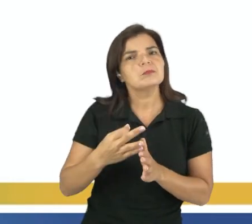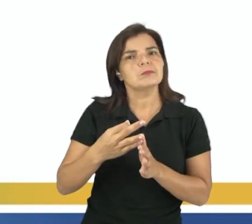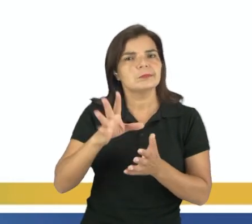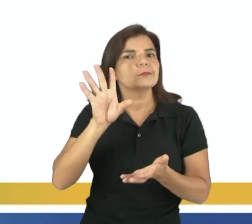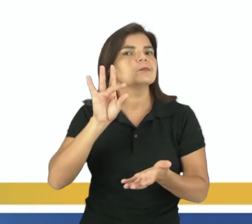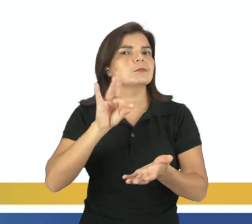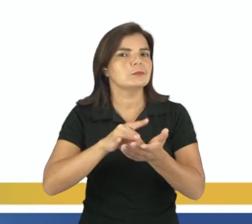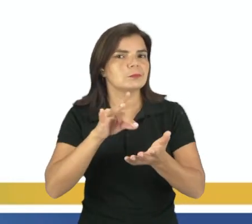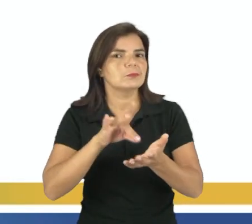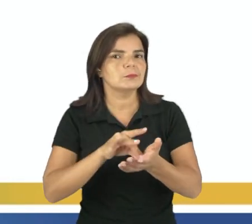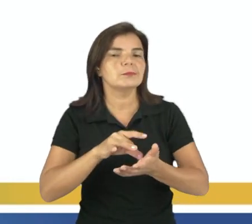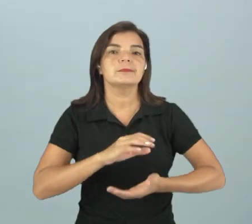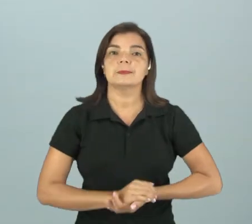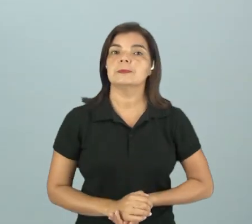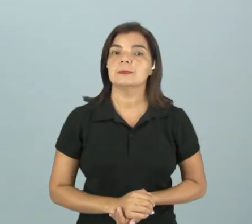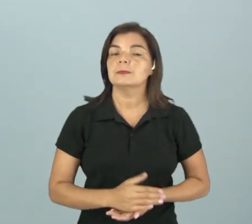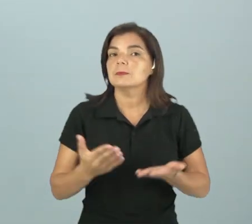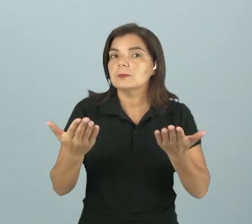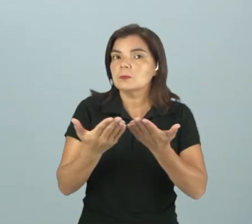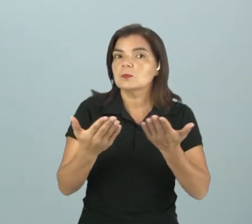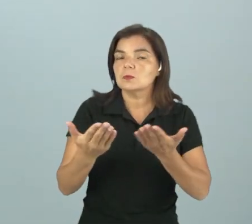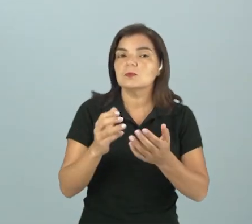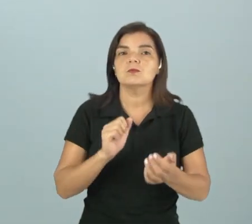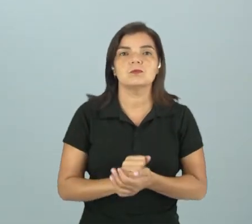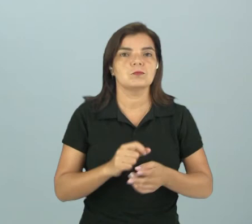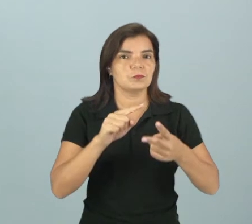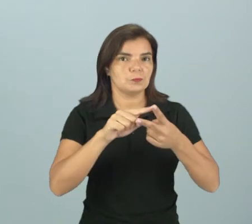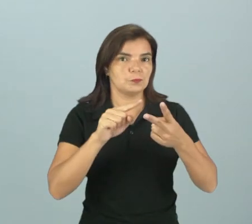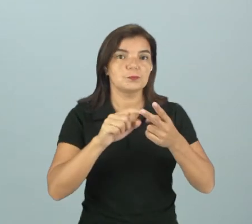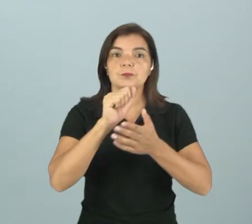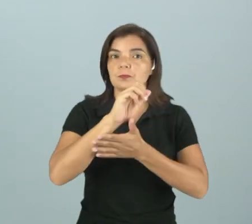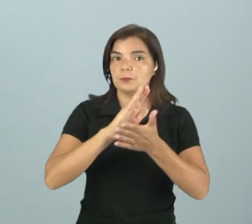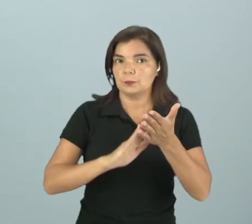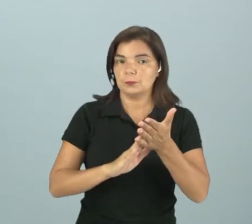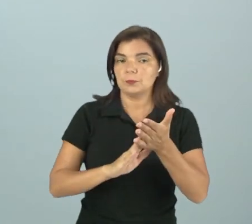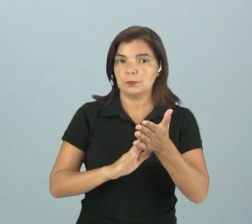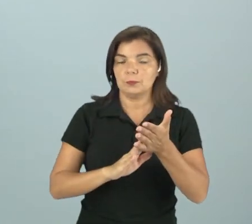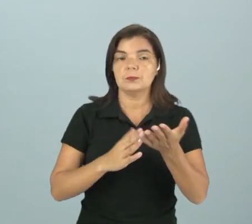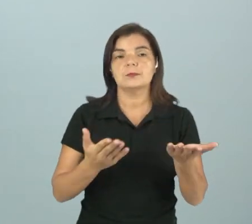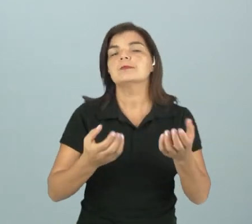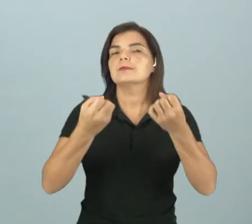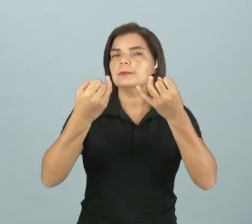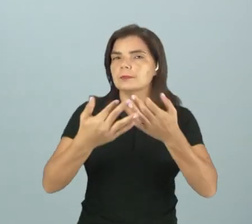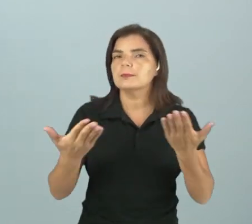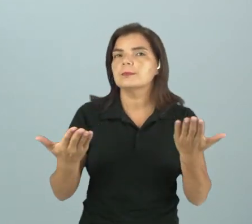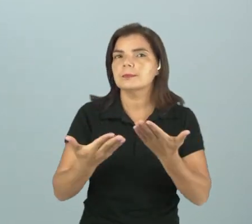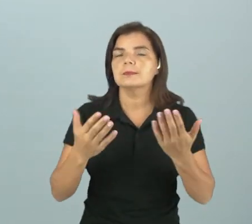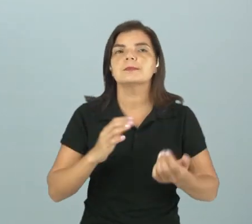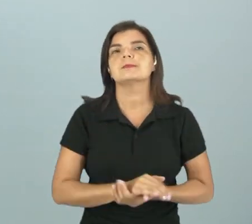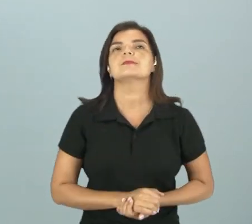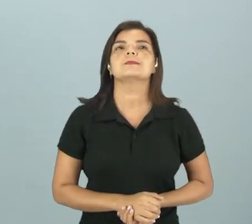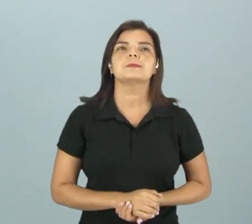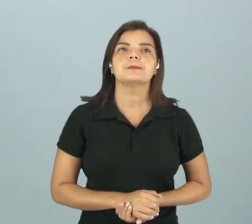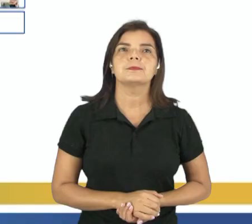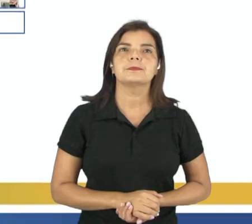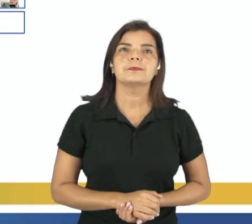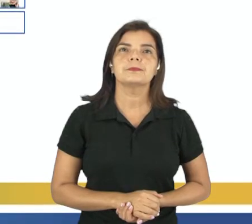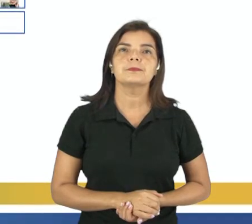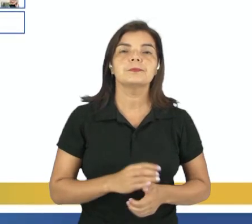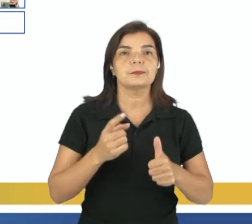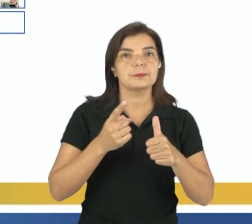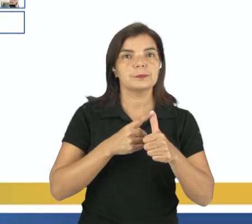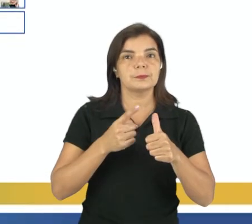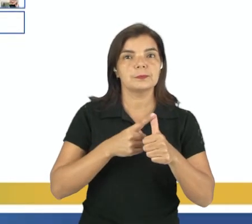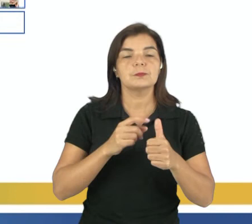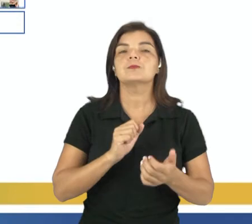da veracidade delas. Agora, vamos fazer duas questões sobre o que nós falamos hoje? Vamos lá.